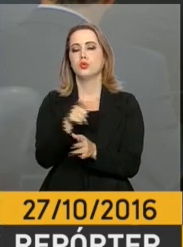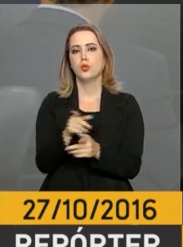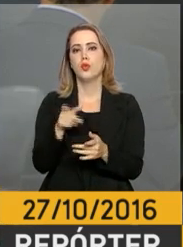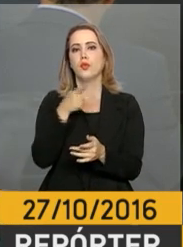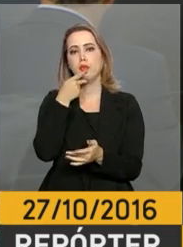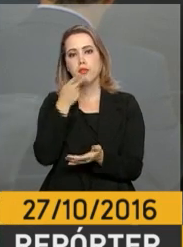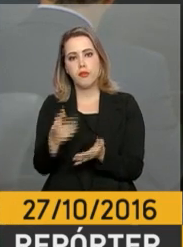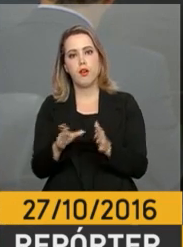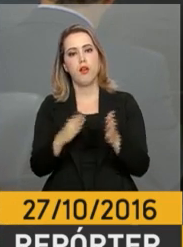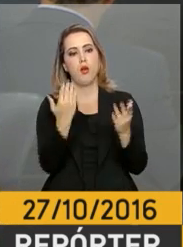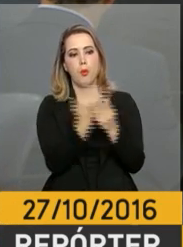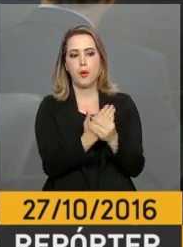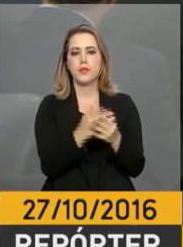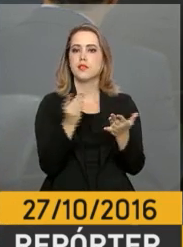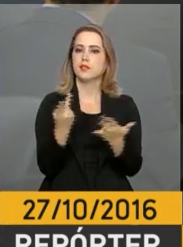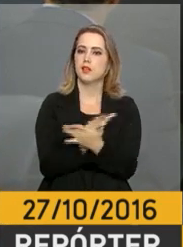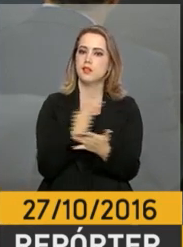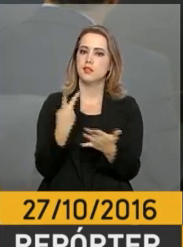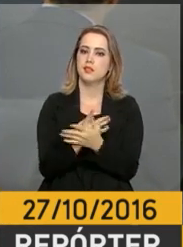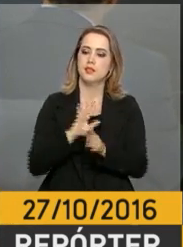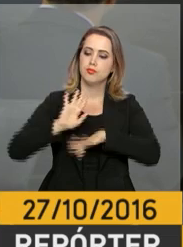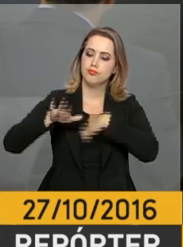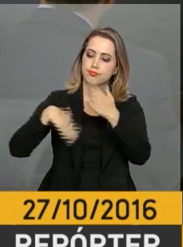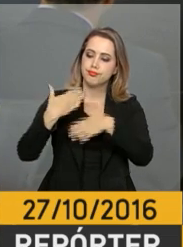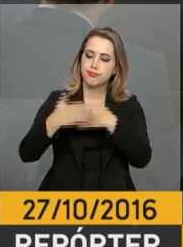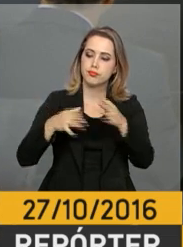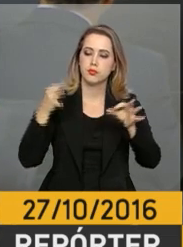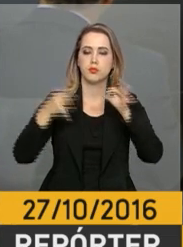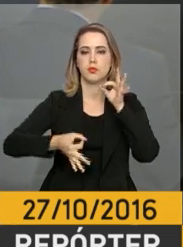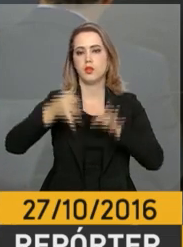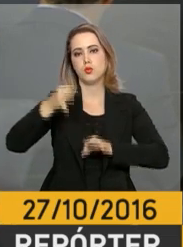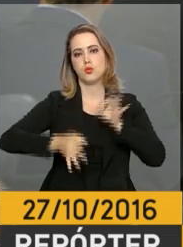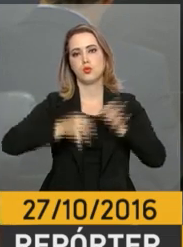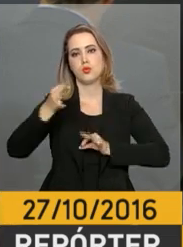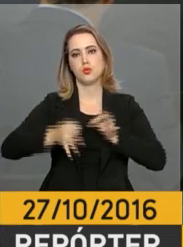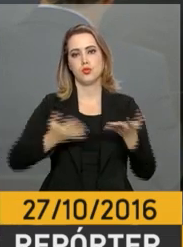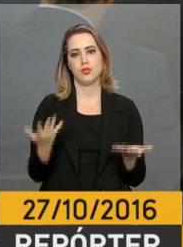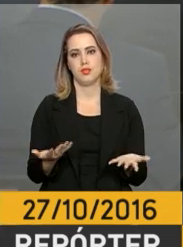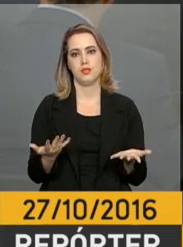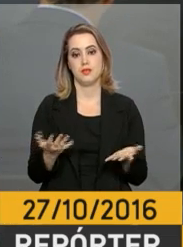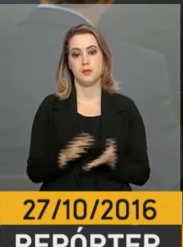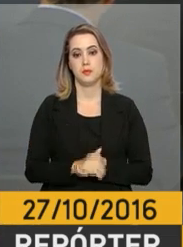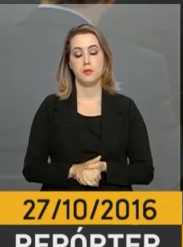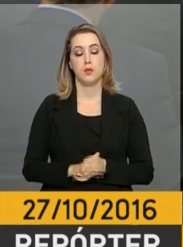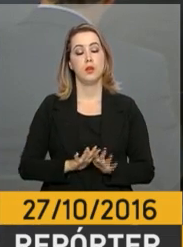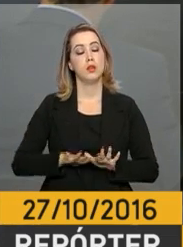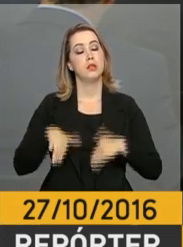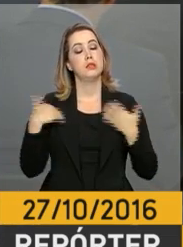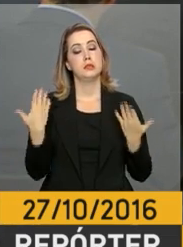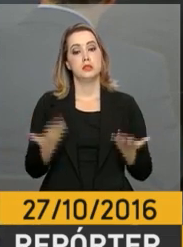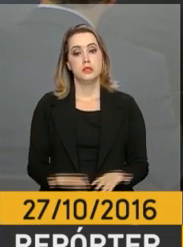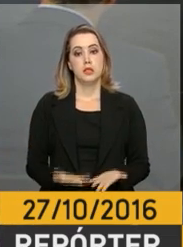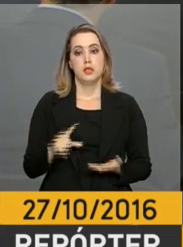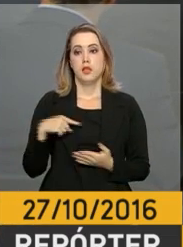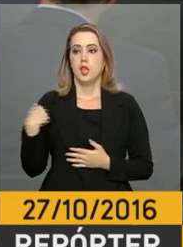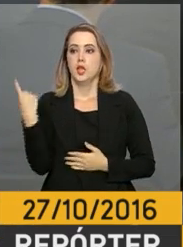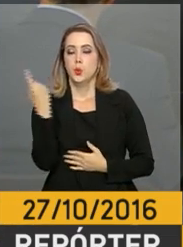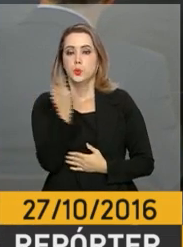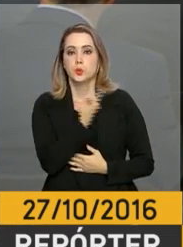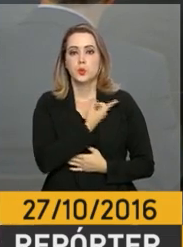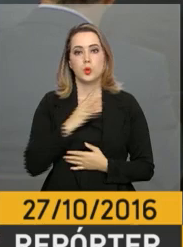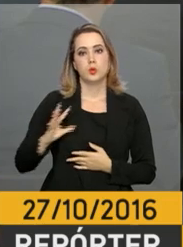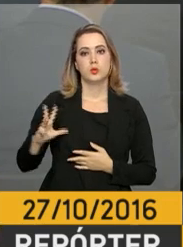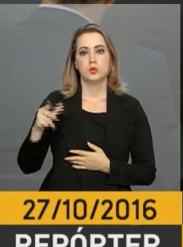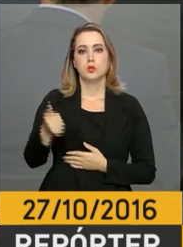percorre as instâncias do Poder Judiciário então nós aliás nós quero dizer os eminentes eh juristas e